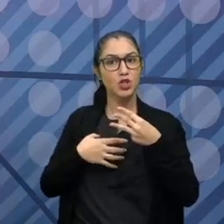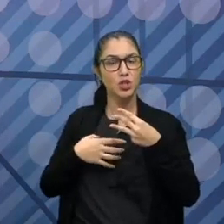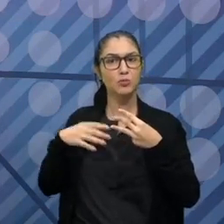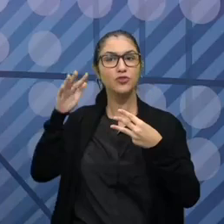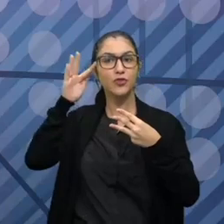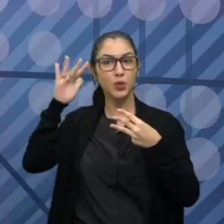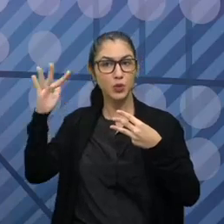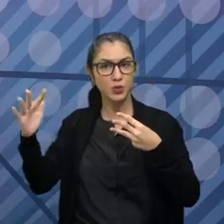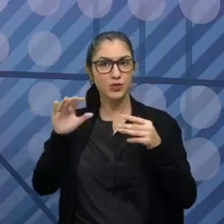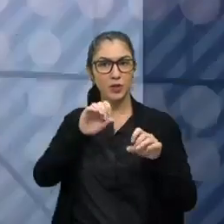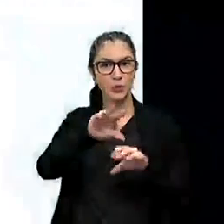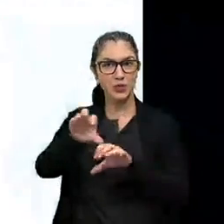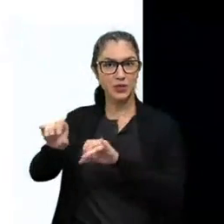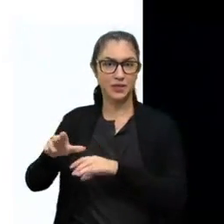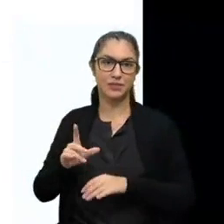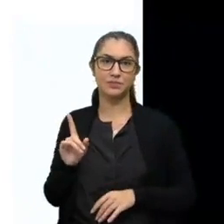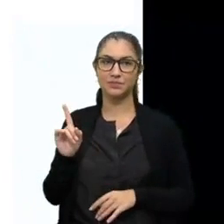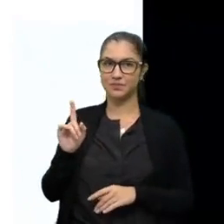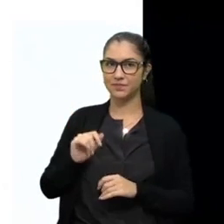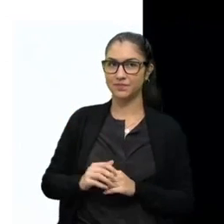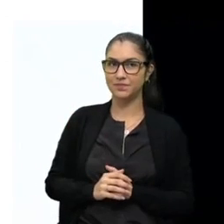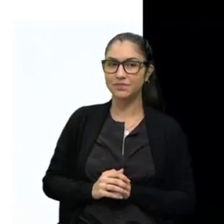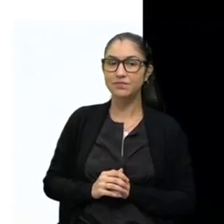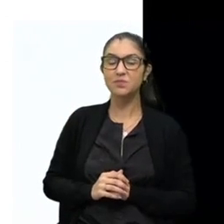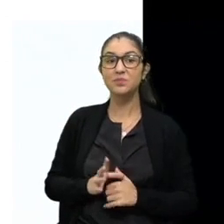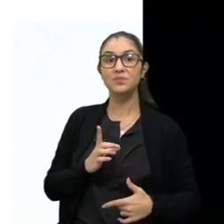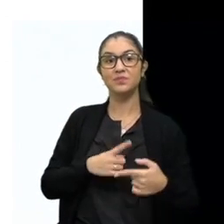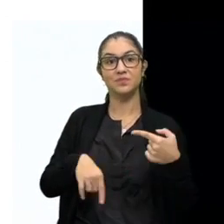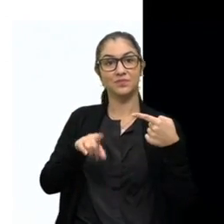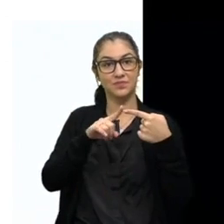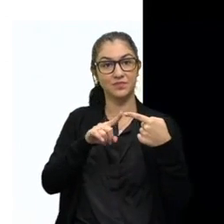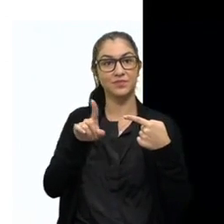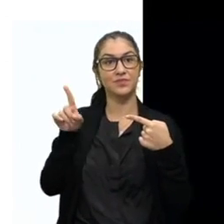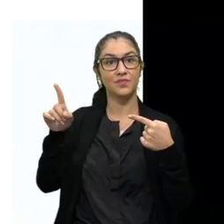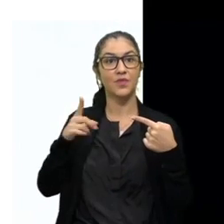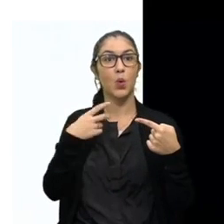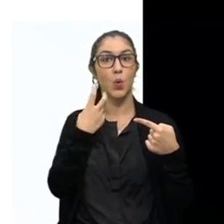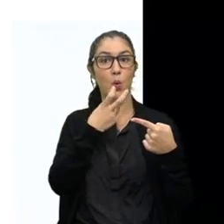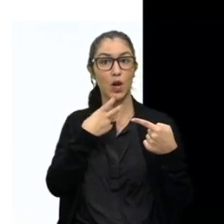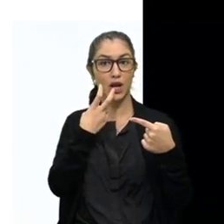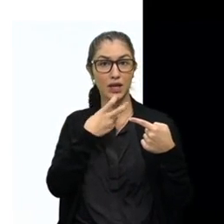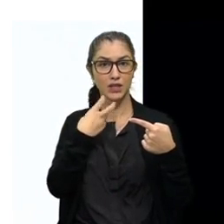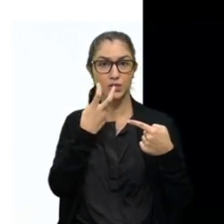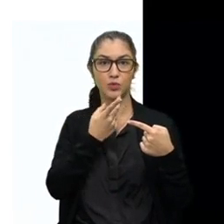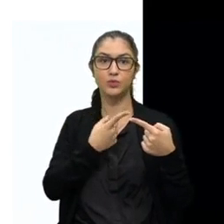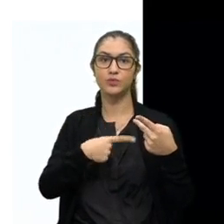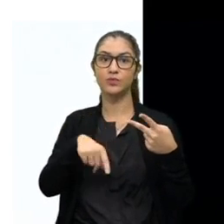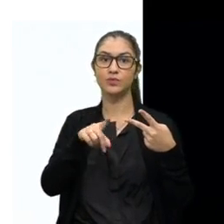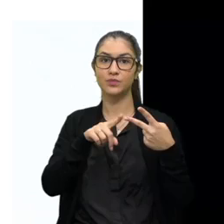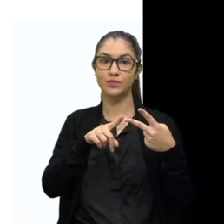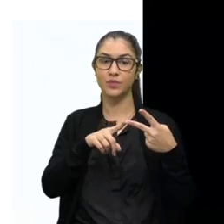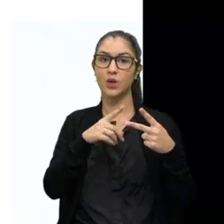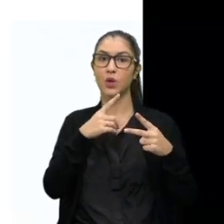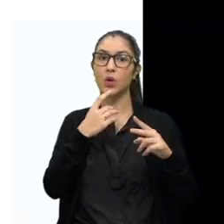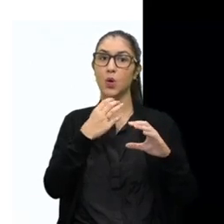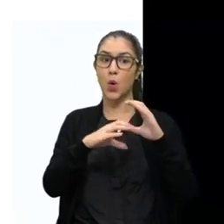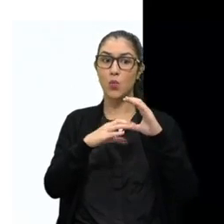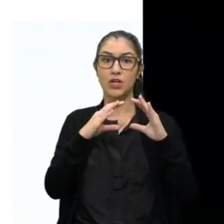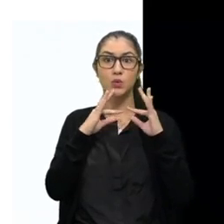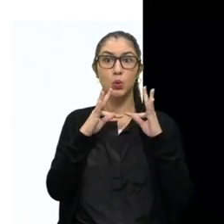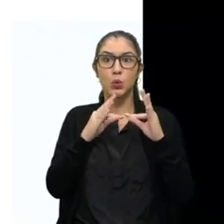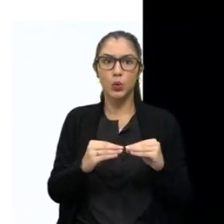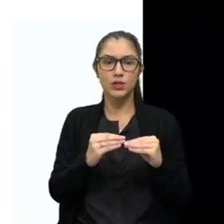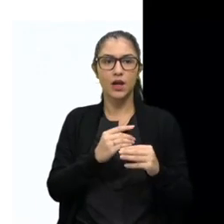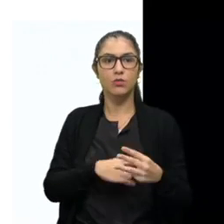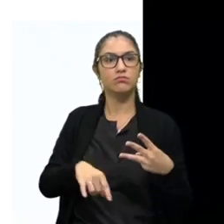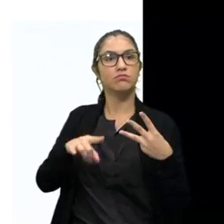filosofias educacionais. Olha lá. A primeira é o oralismo, a segunda, comunicação total,